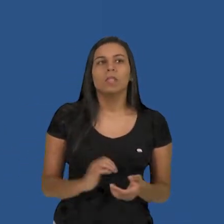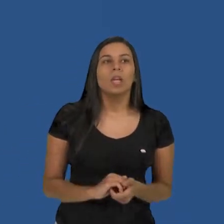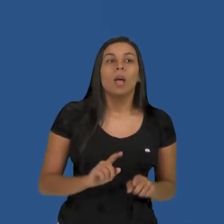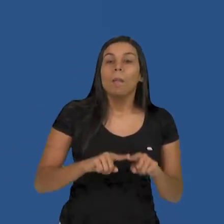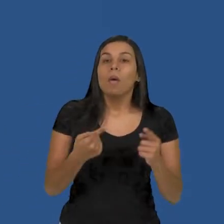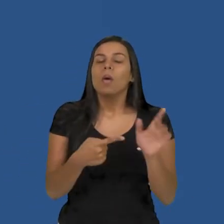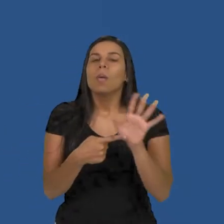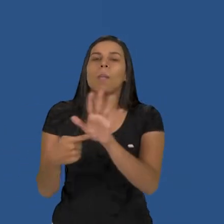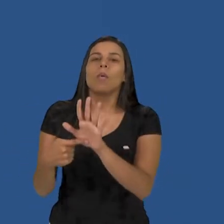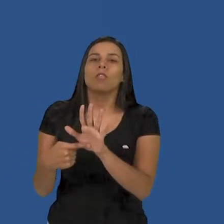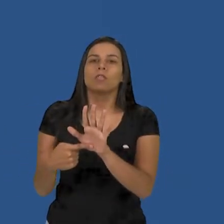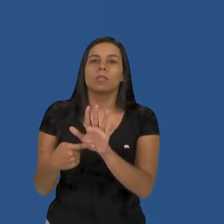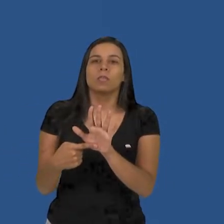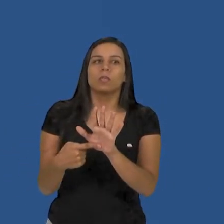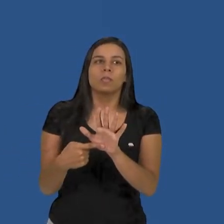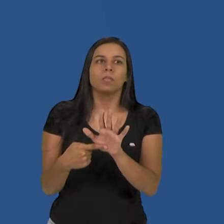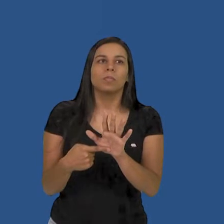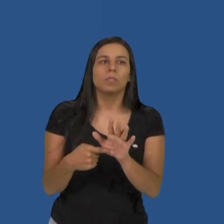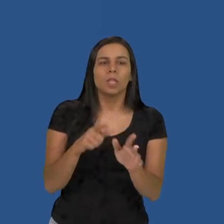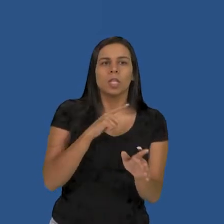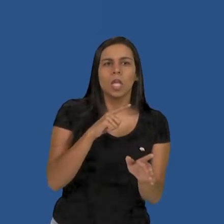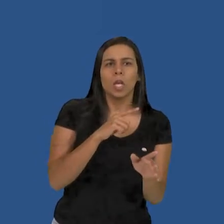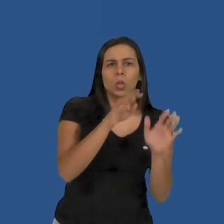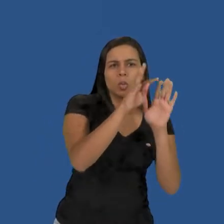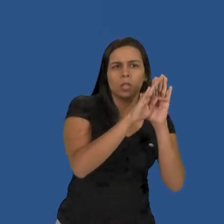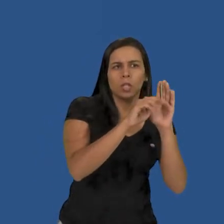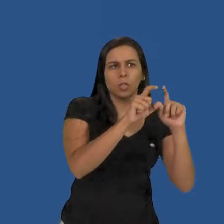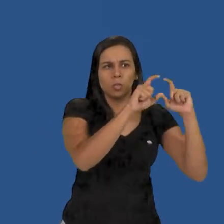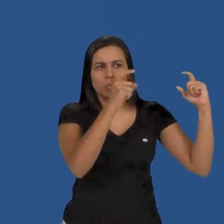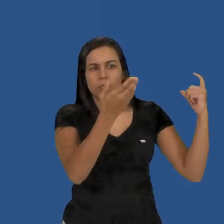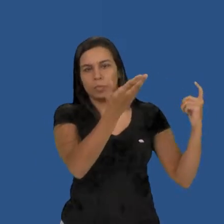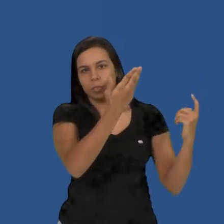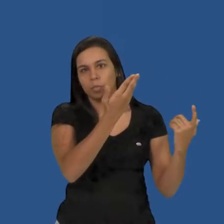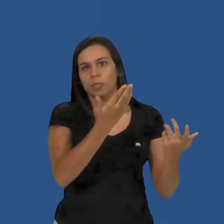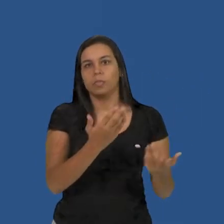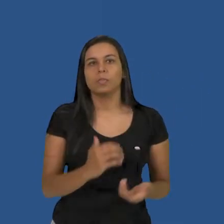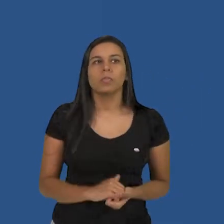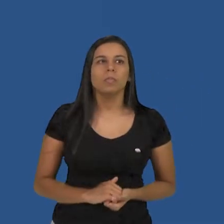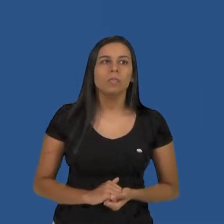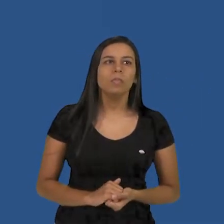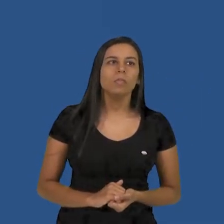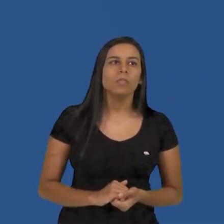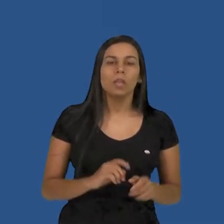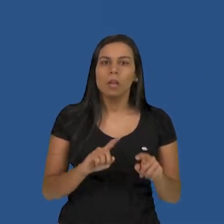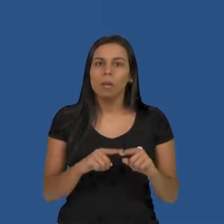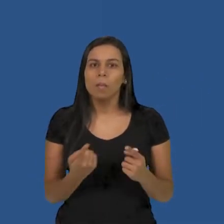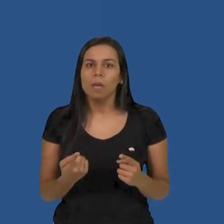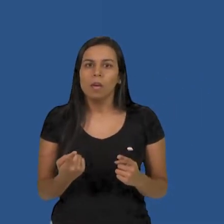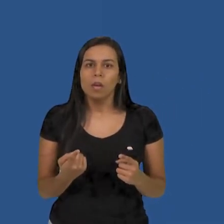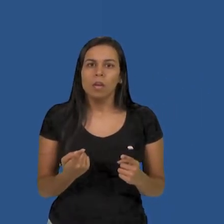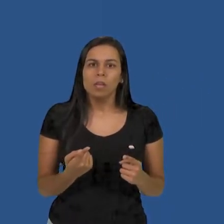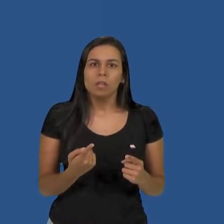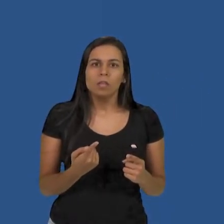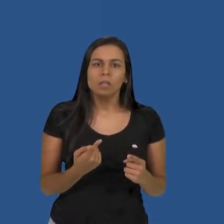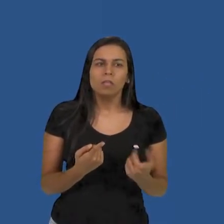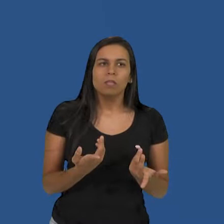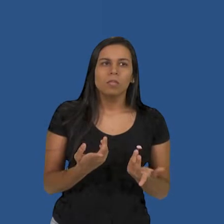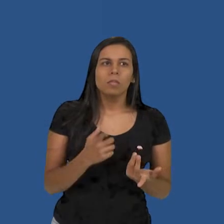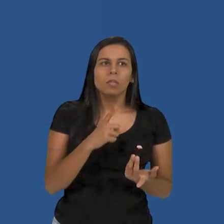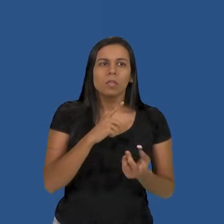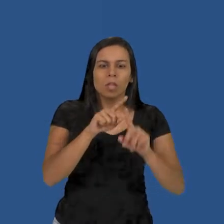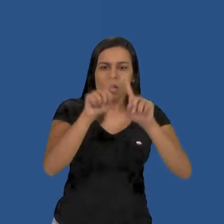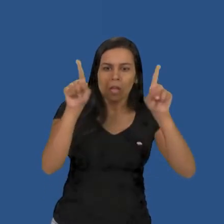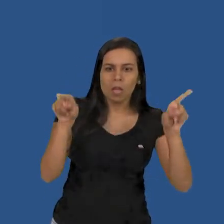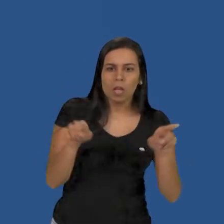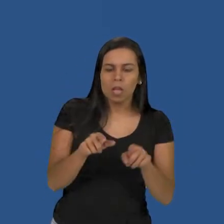além de ter um texto escrito aqui, que eu posso não lembrar o que seja, mas tem um contorno, né? E isso aqui na mão da